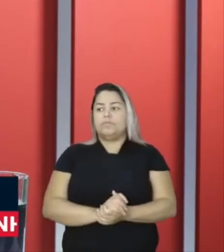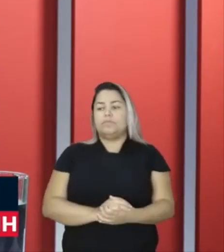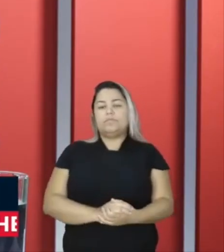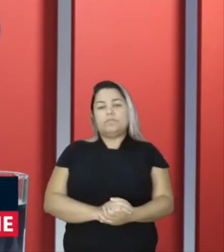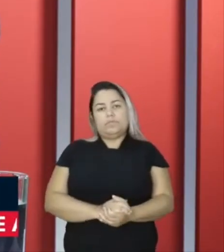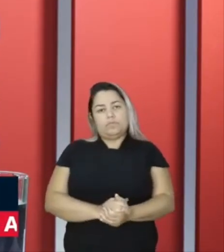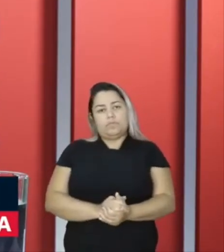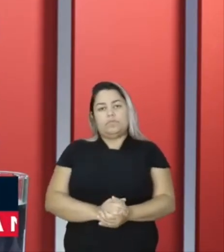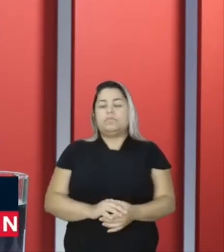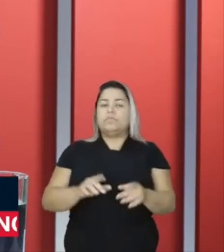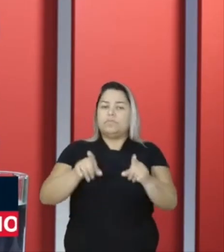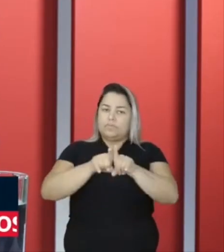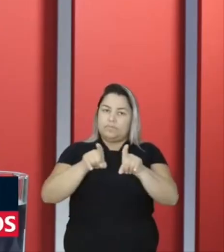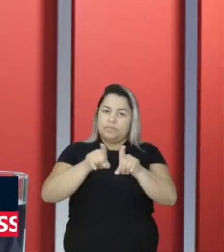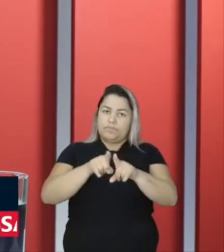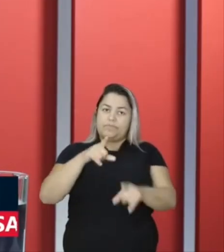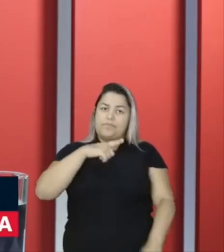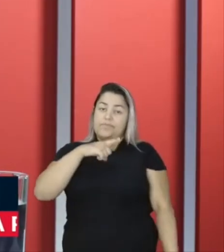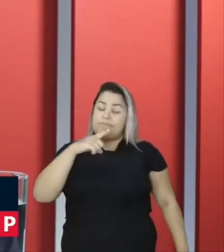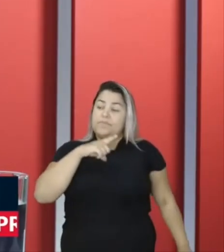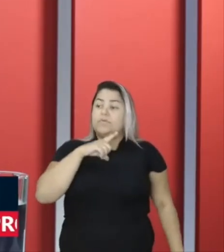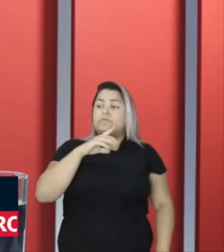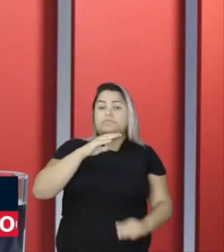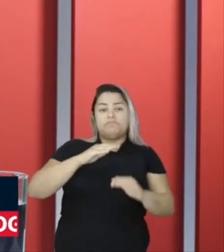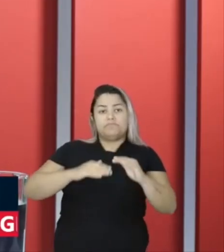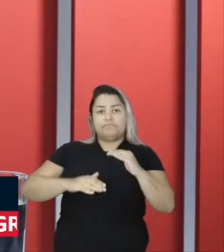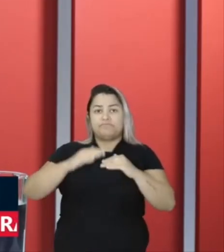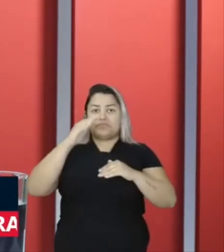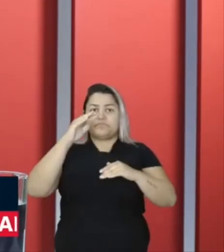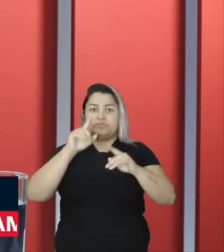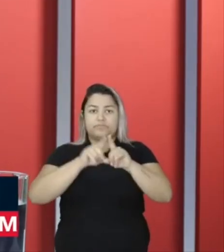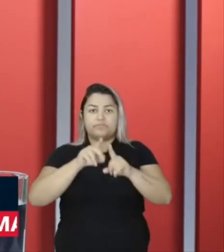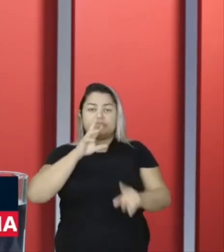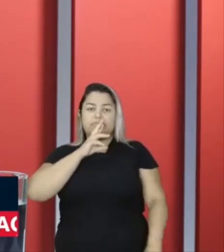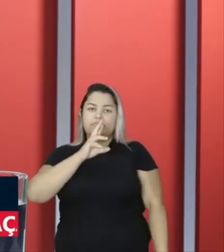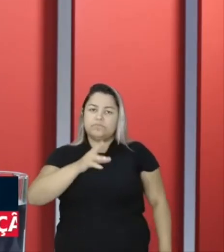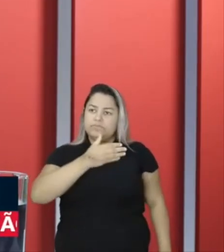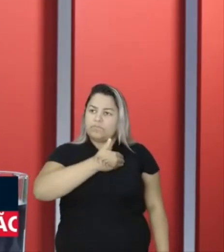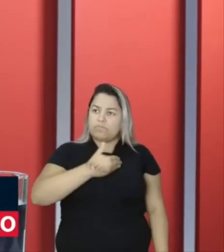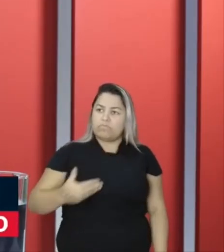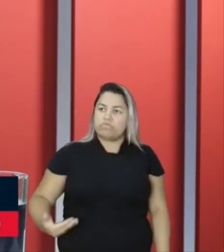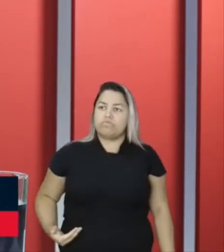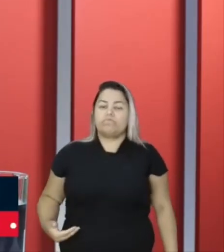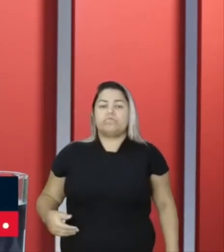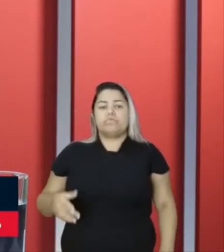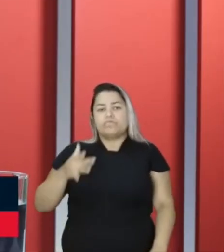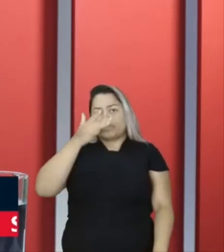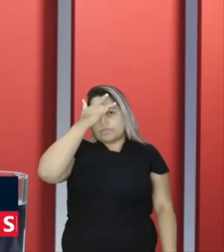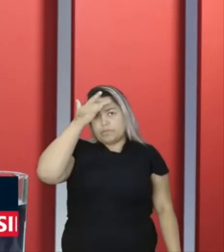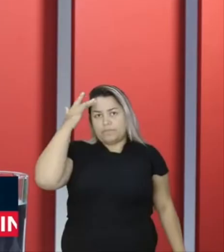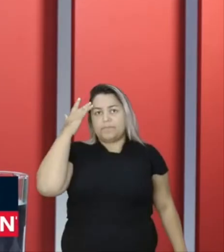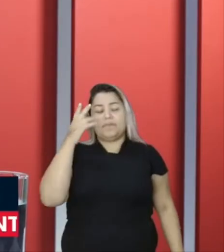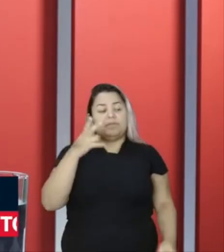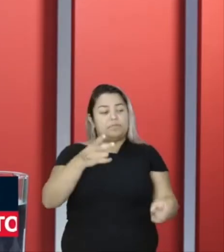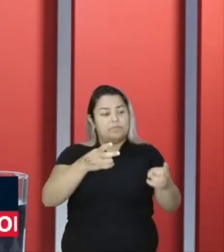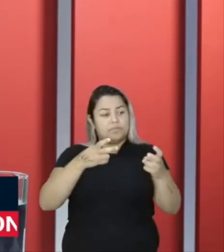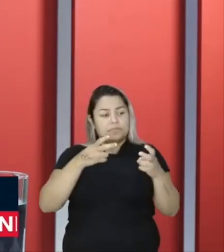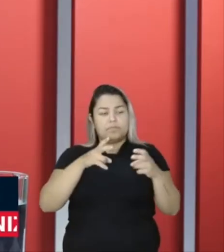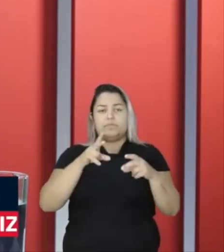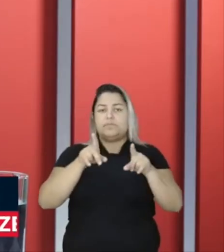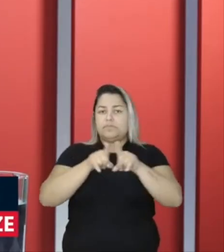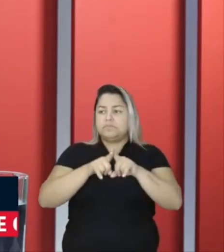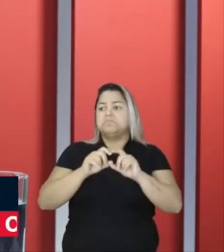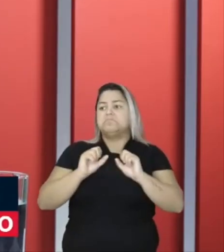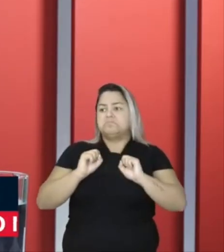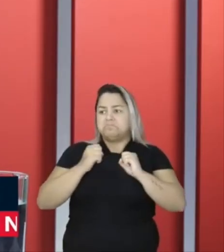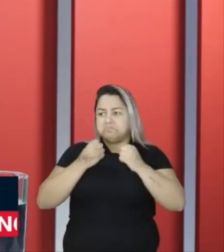nós queremos aumentar a efetividade da resposta do governo, para que as pessoas percebam que vale a pena